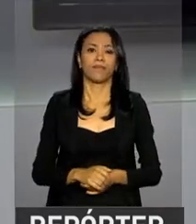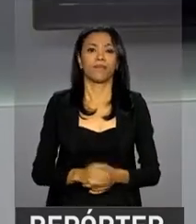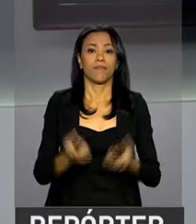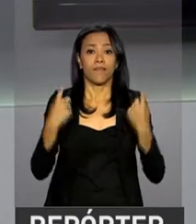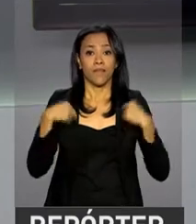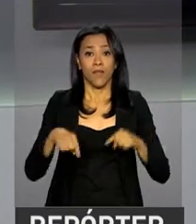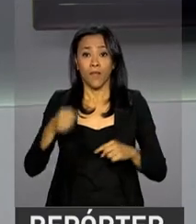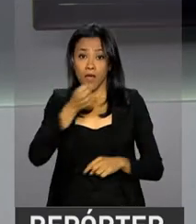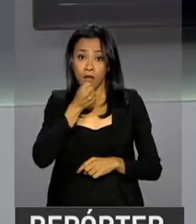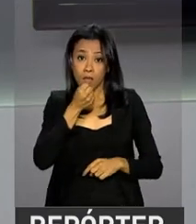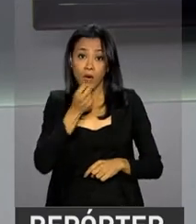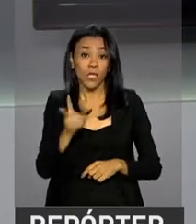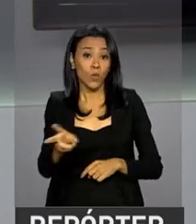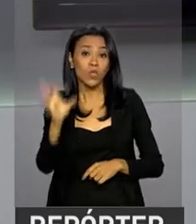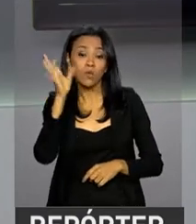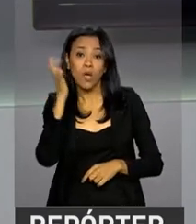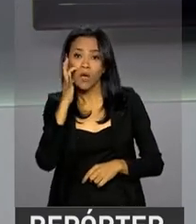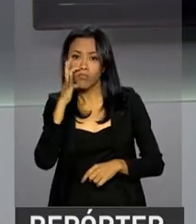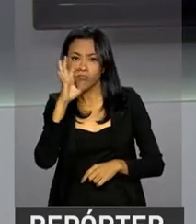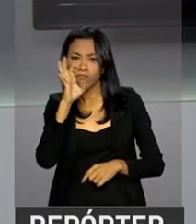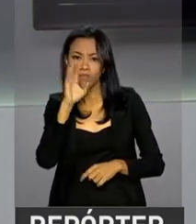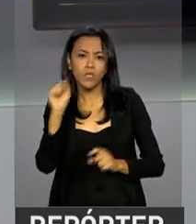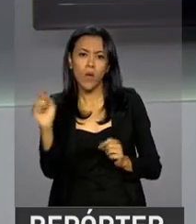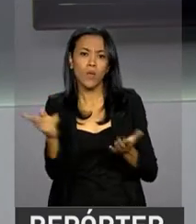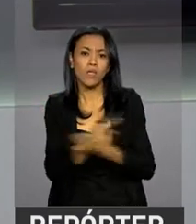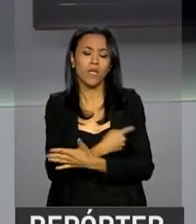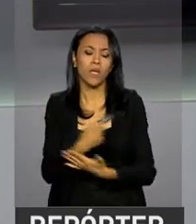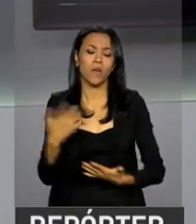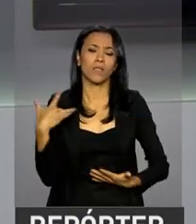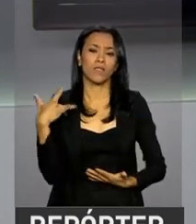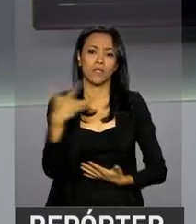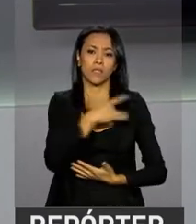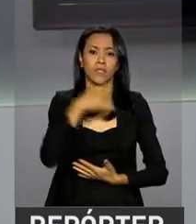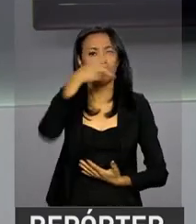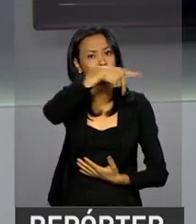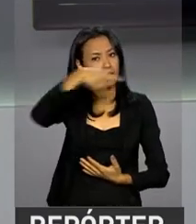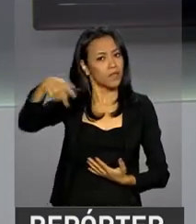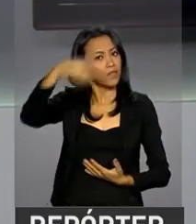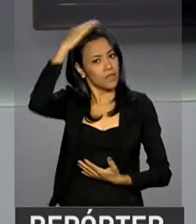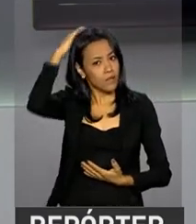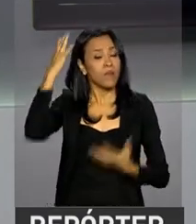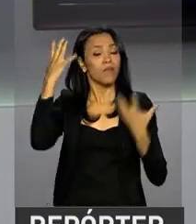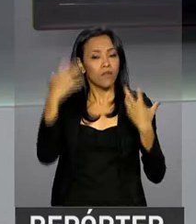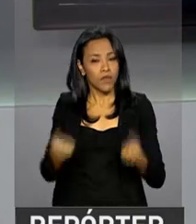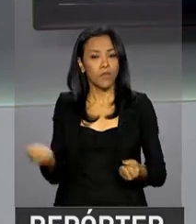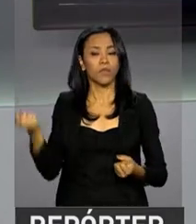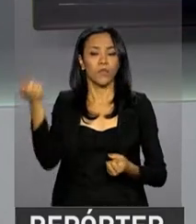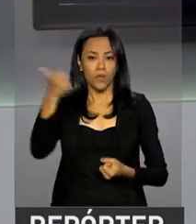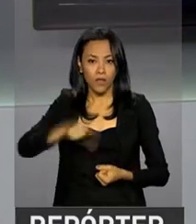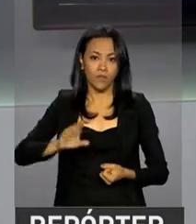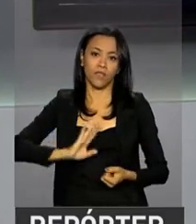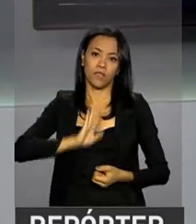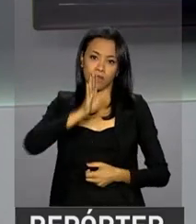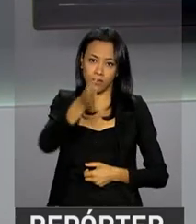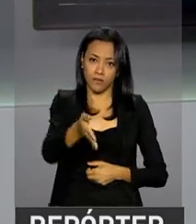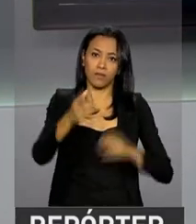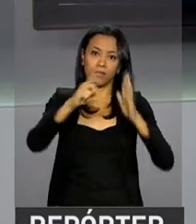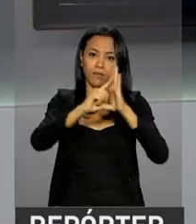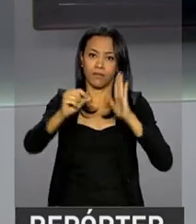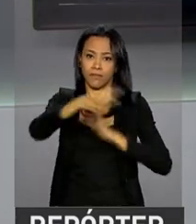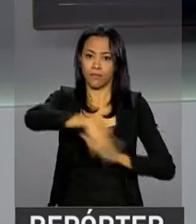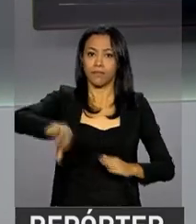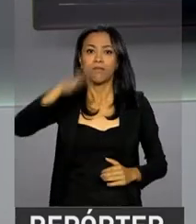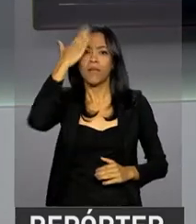repórter nem pereira continua acompanhando a recuperação da saúde do presidente michel temer por isso vamos voltar ao palácio do planalto para saber mais